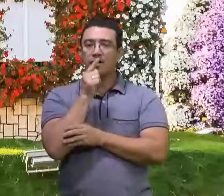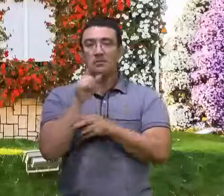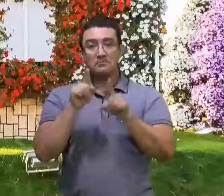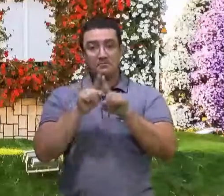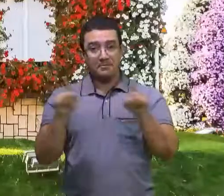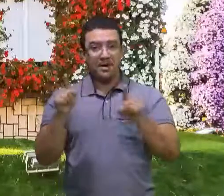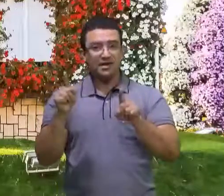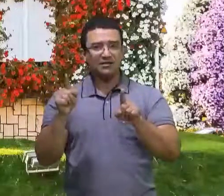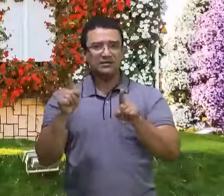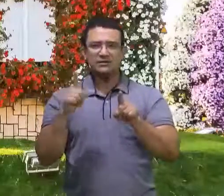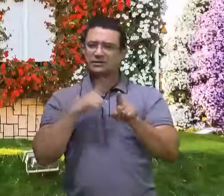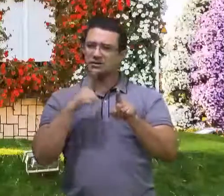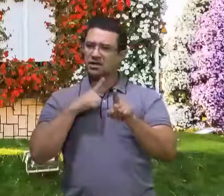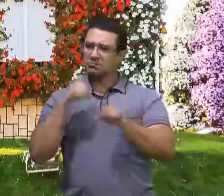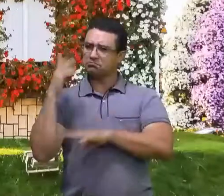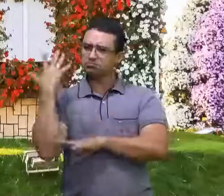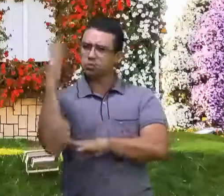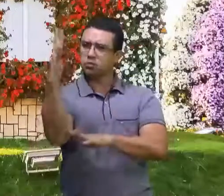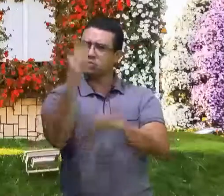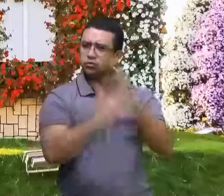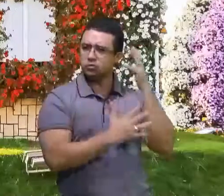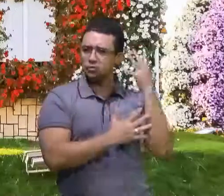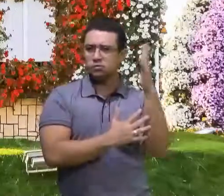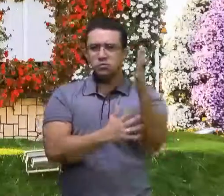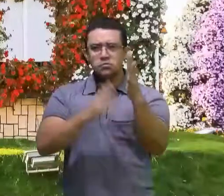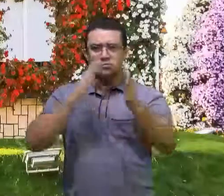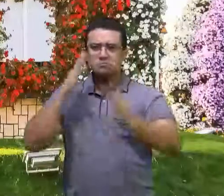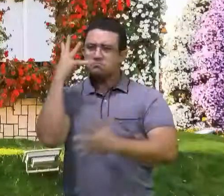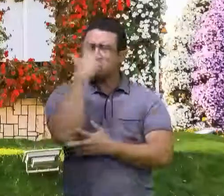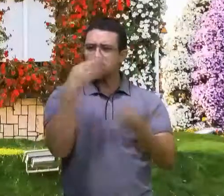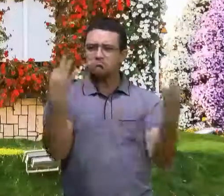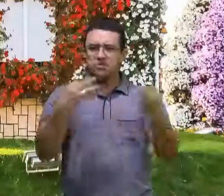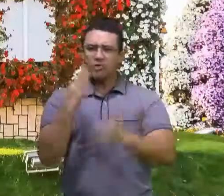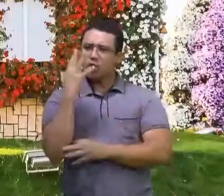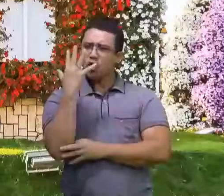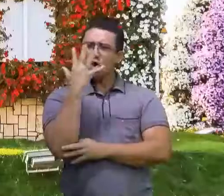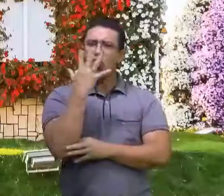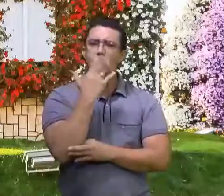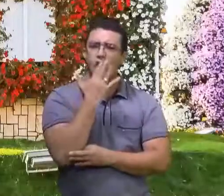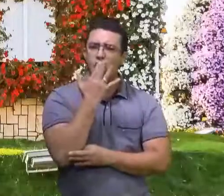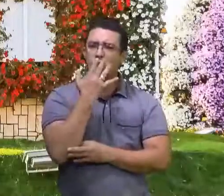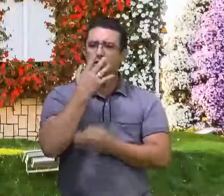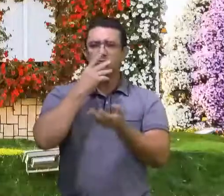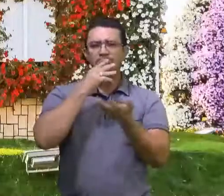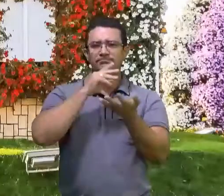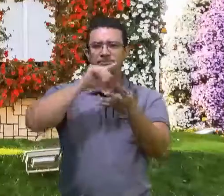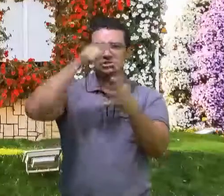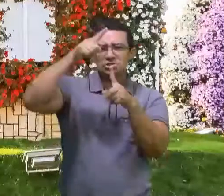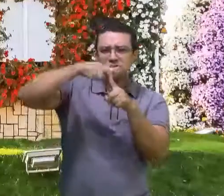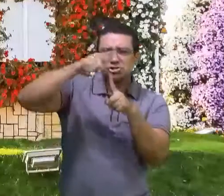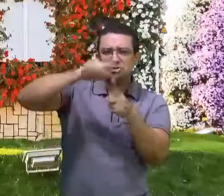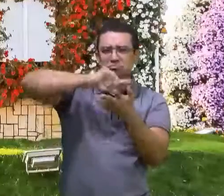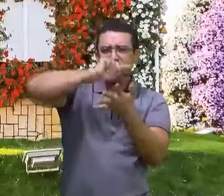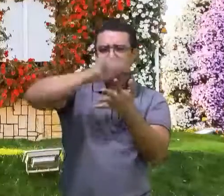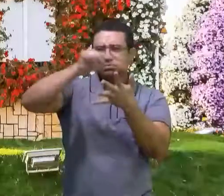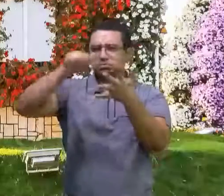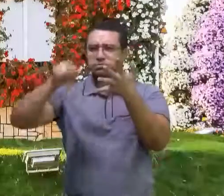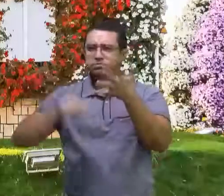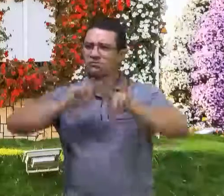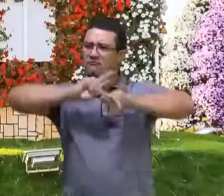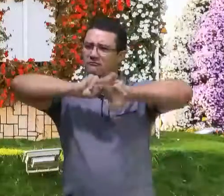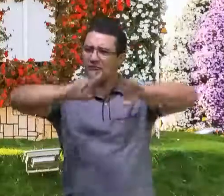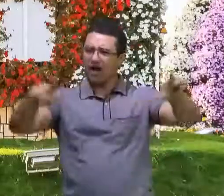para a gente ter um jardim frondoso, bem bonito, colorido, com diversas espécies de plantas,